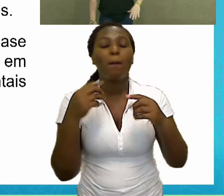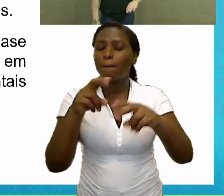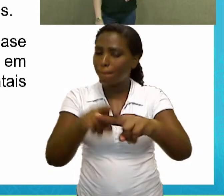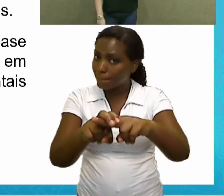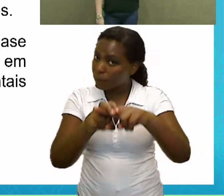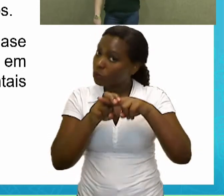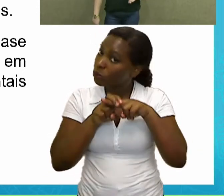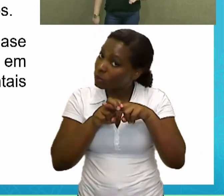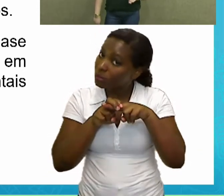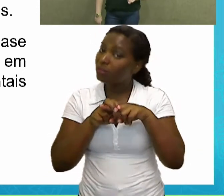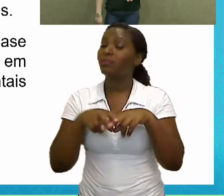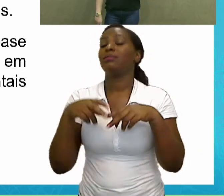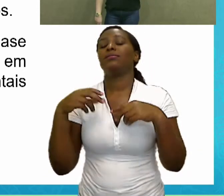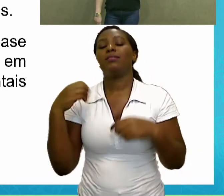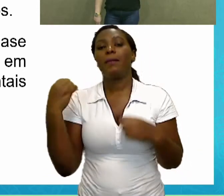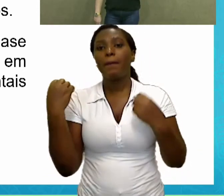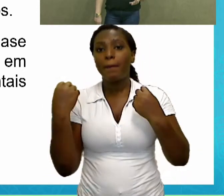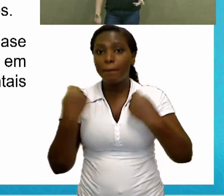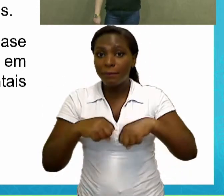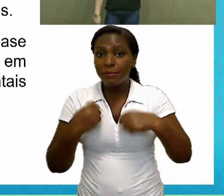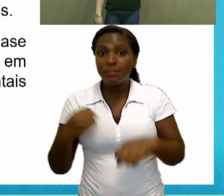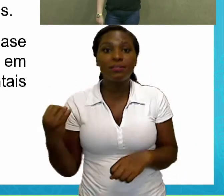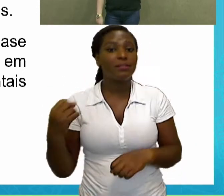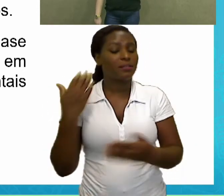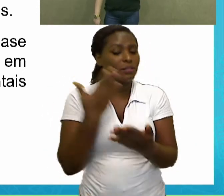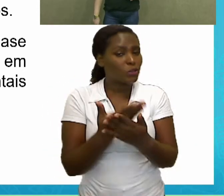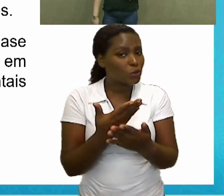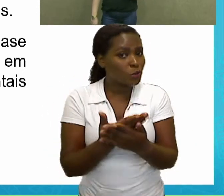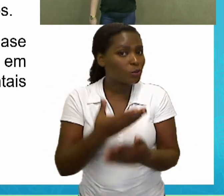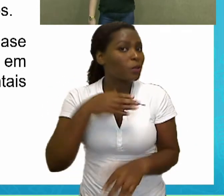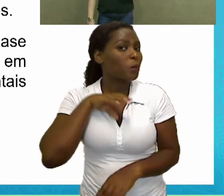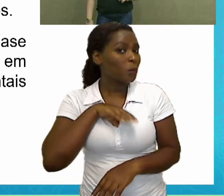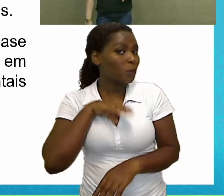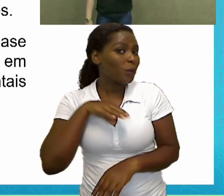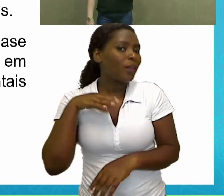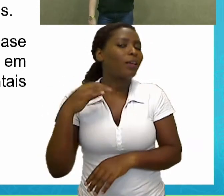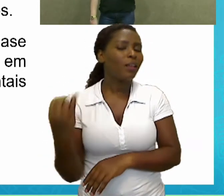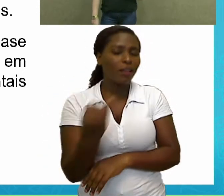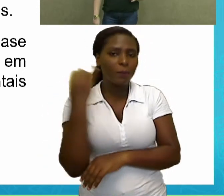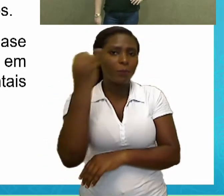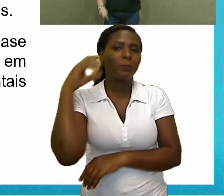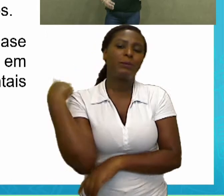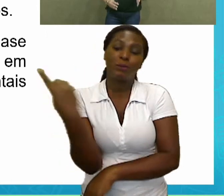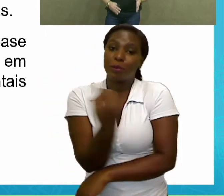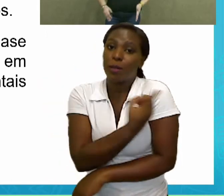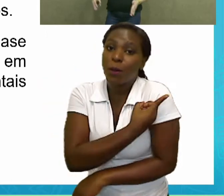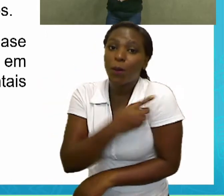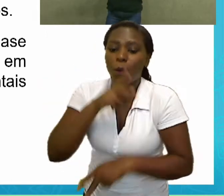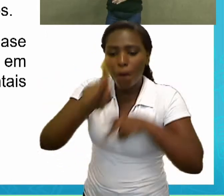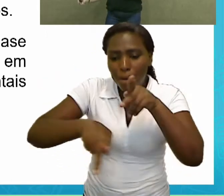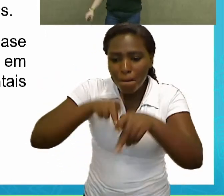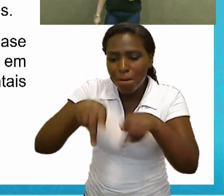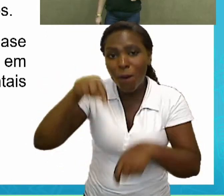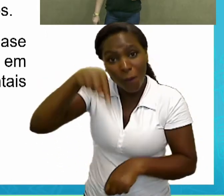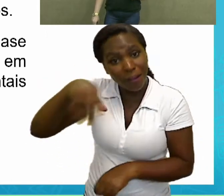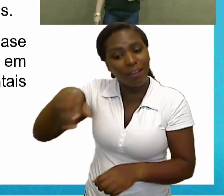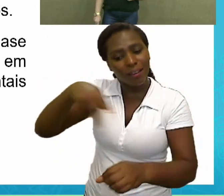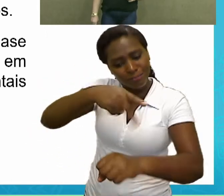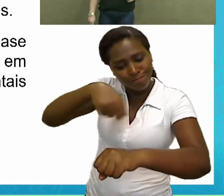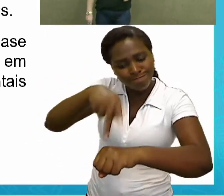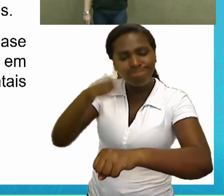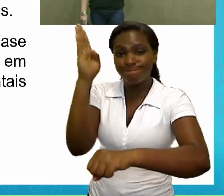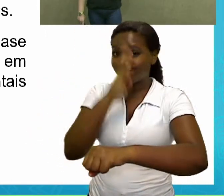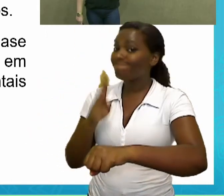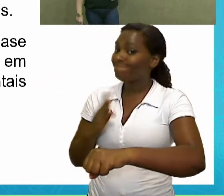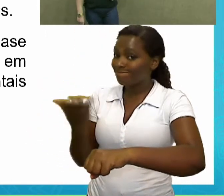nós, brasileiros, como todas as outras línguas do mundo são importantes para os seus